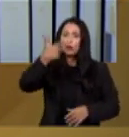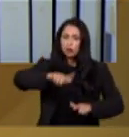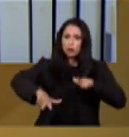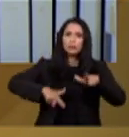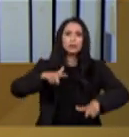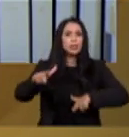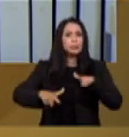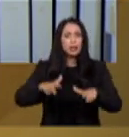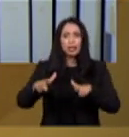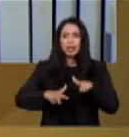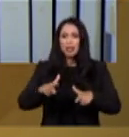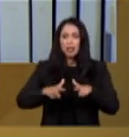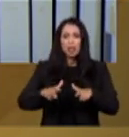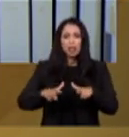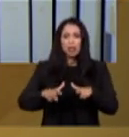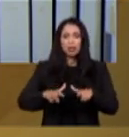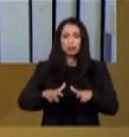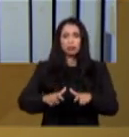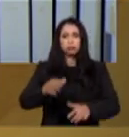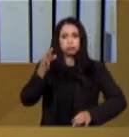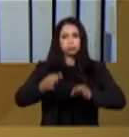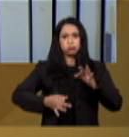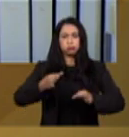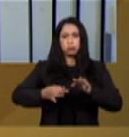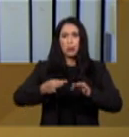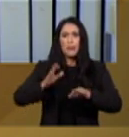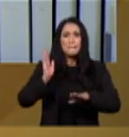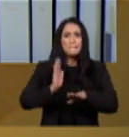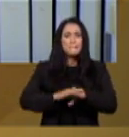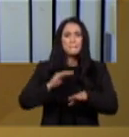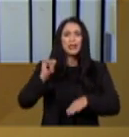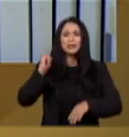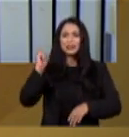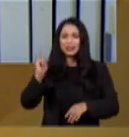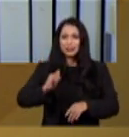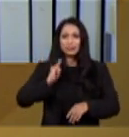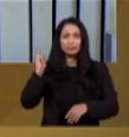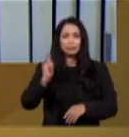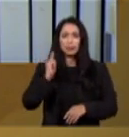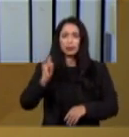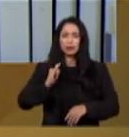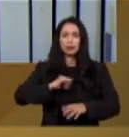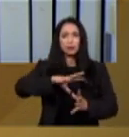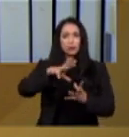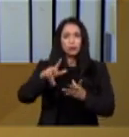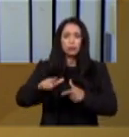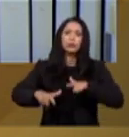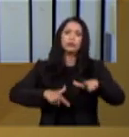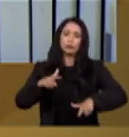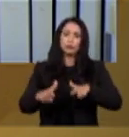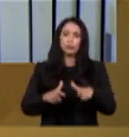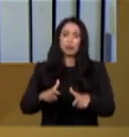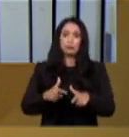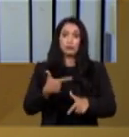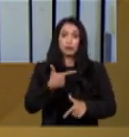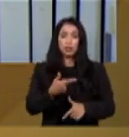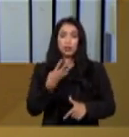do mundo. Encerramos o semestre com o menor acervo dos últimos 24 anos. São